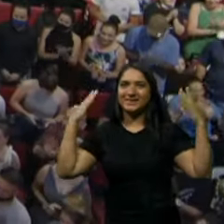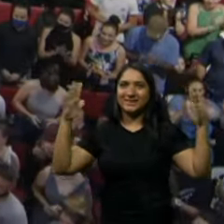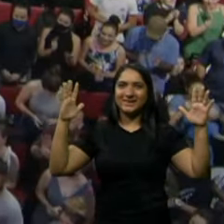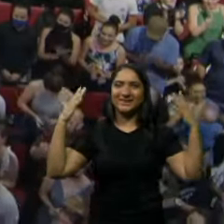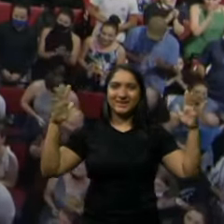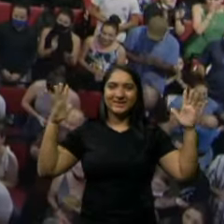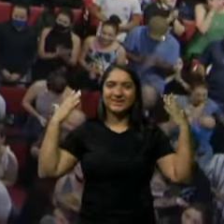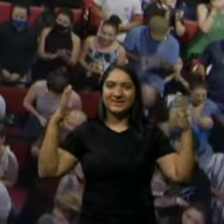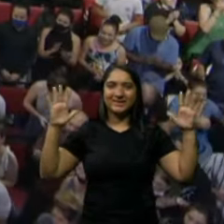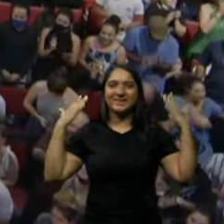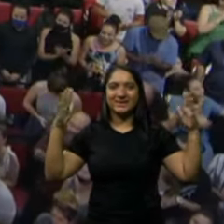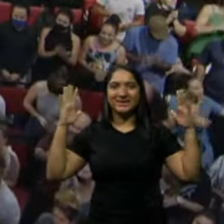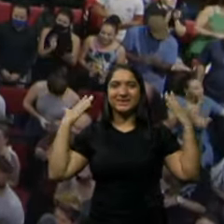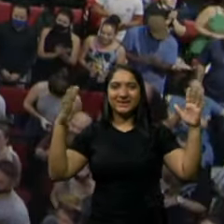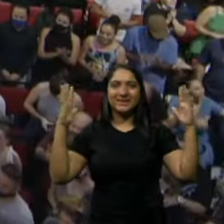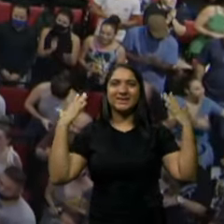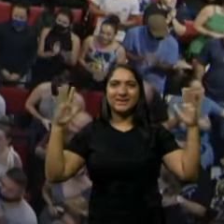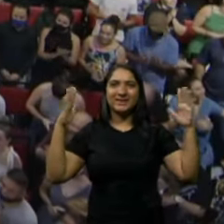o